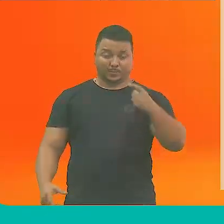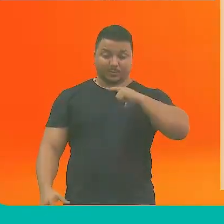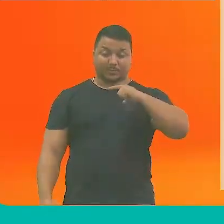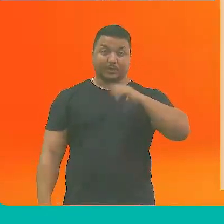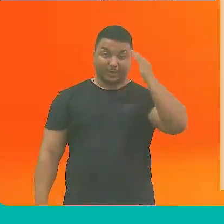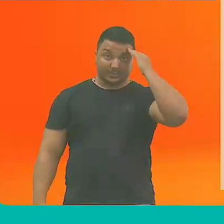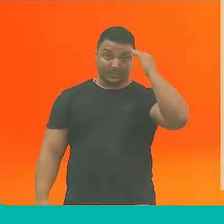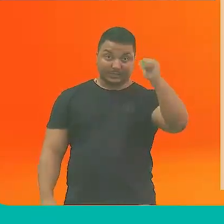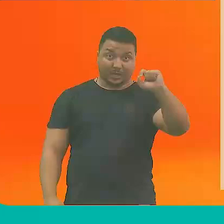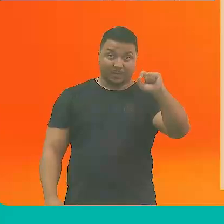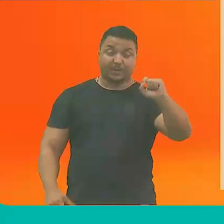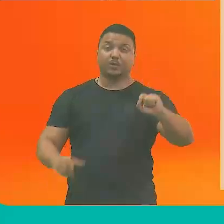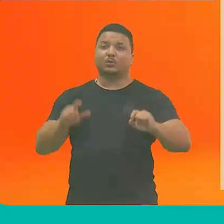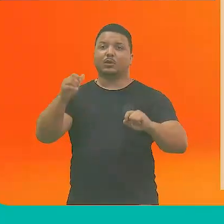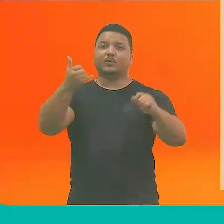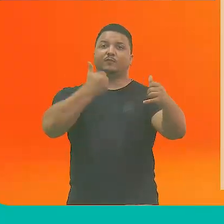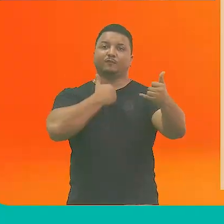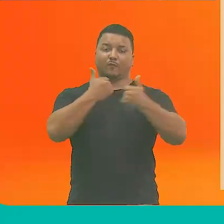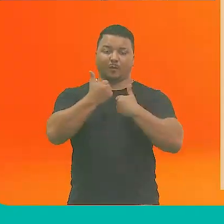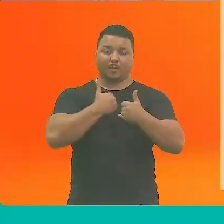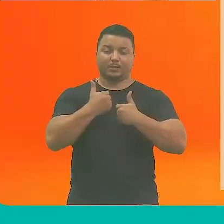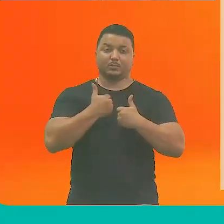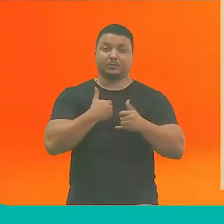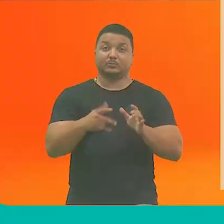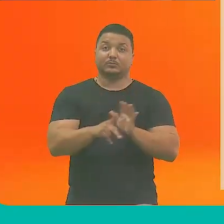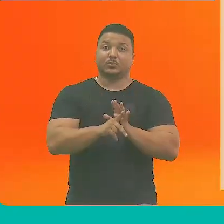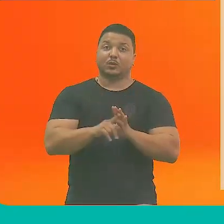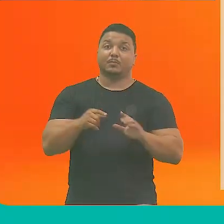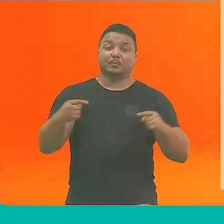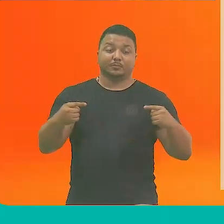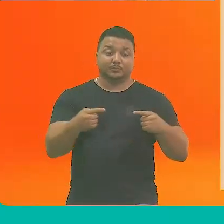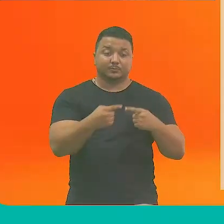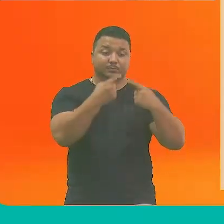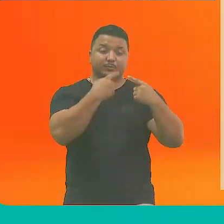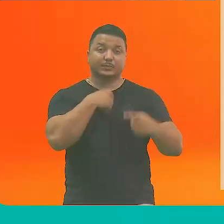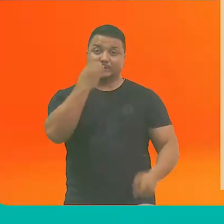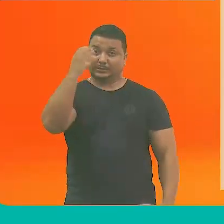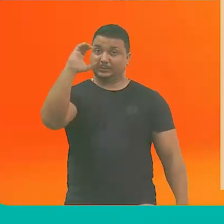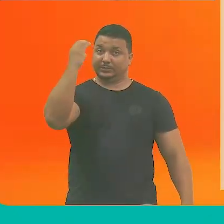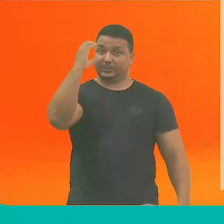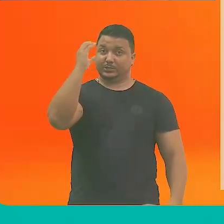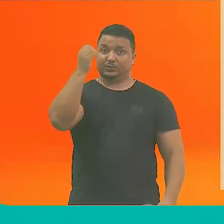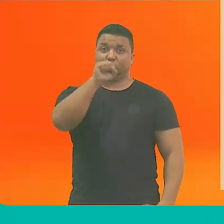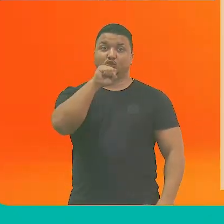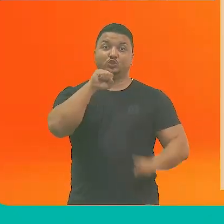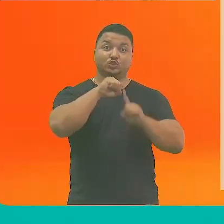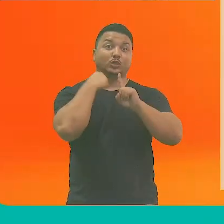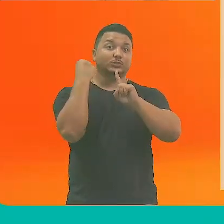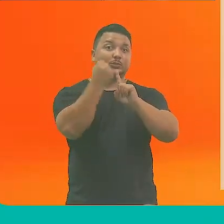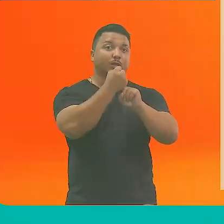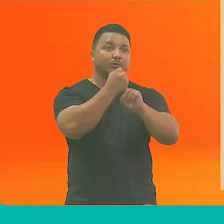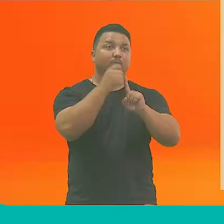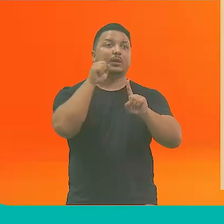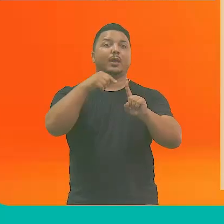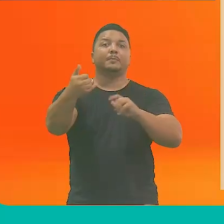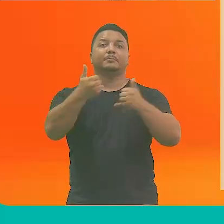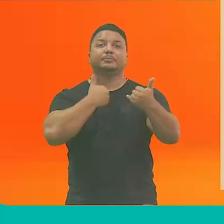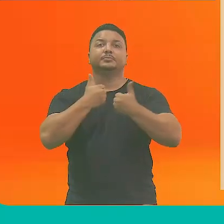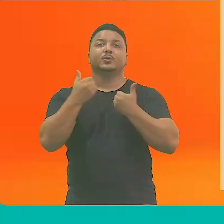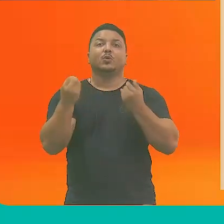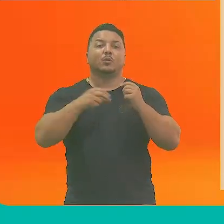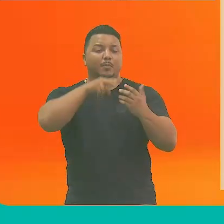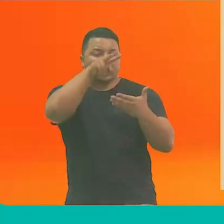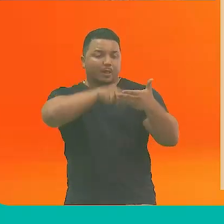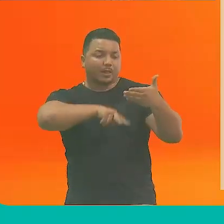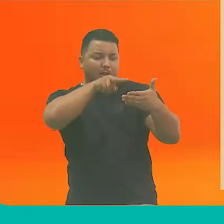interpretar informações de natureza científica e social obtida da leitura